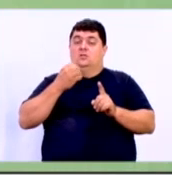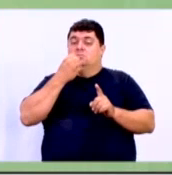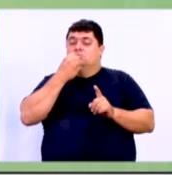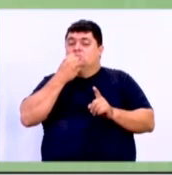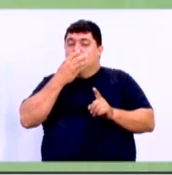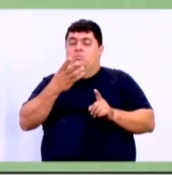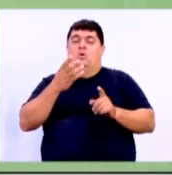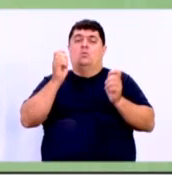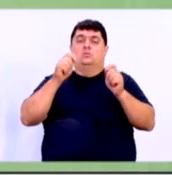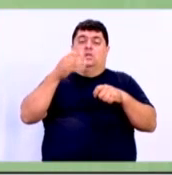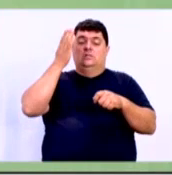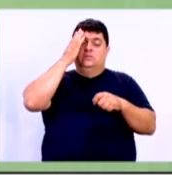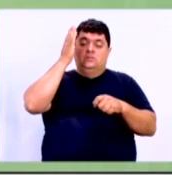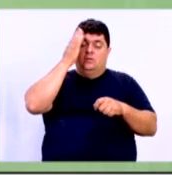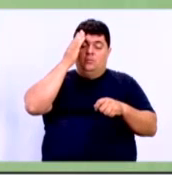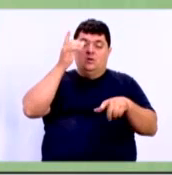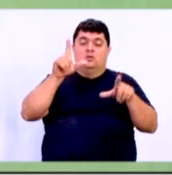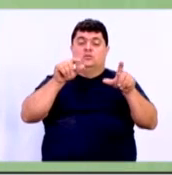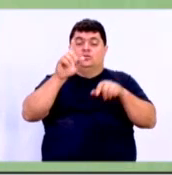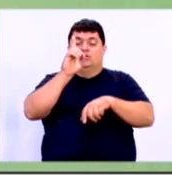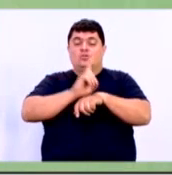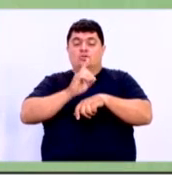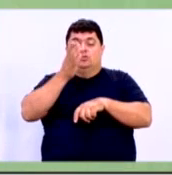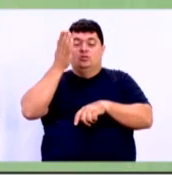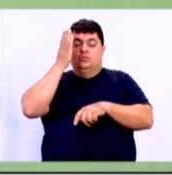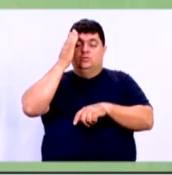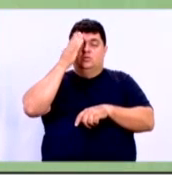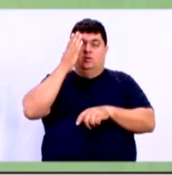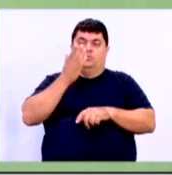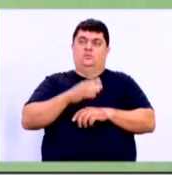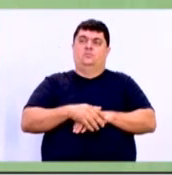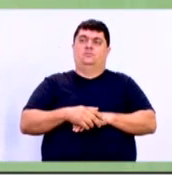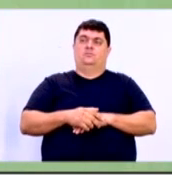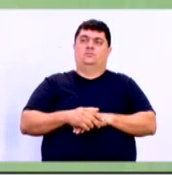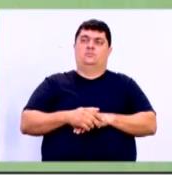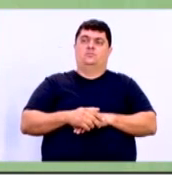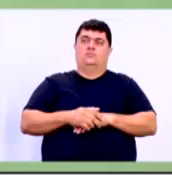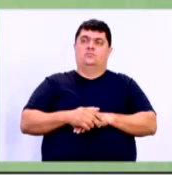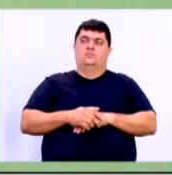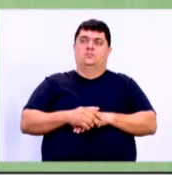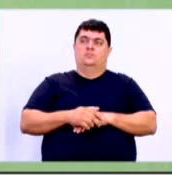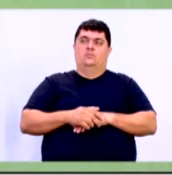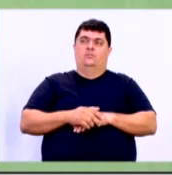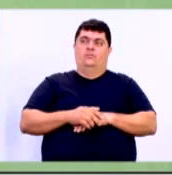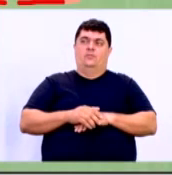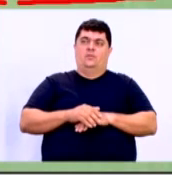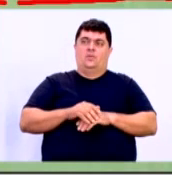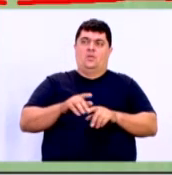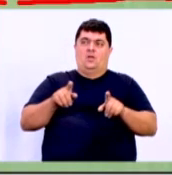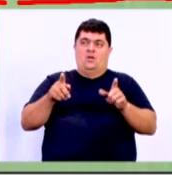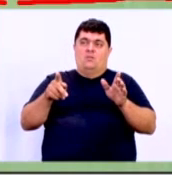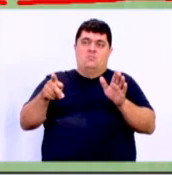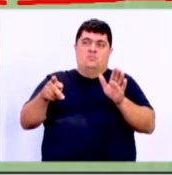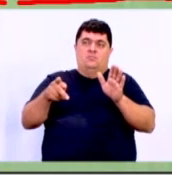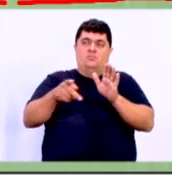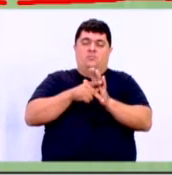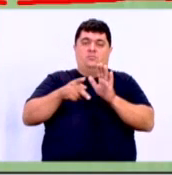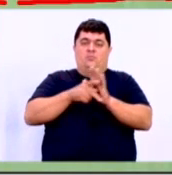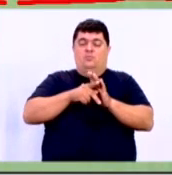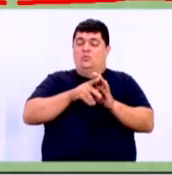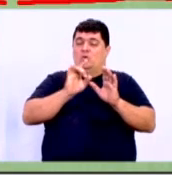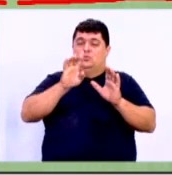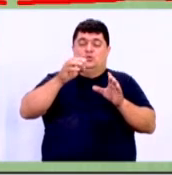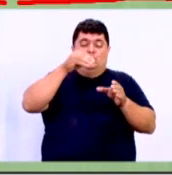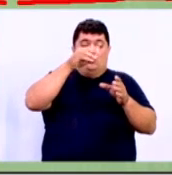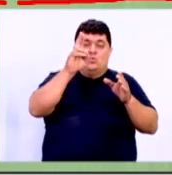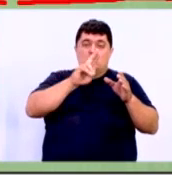excelente ferramenta para a tomada de decisão. As informações geradas são voltadas especificamente para quem? O